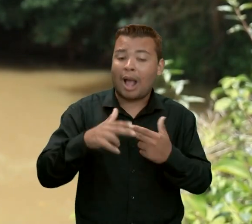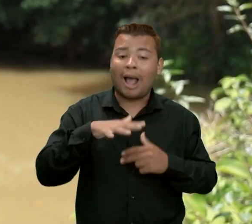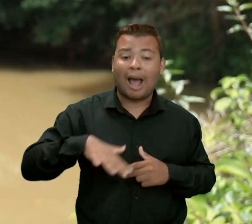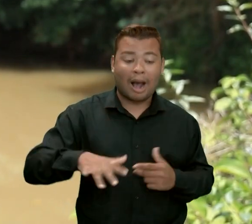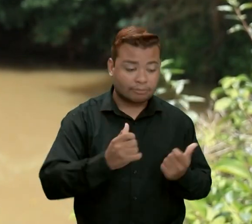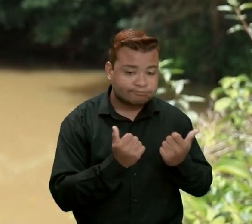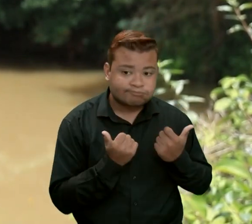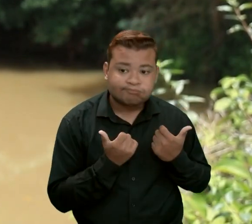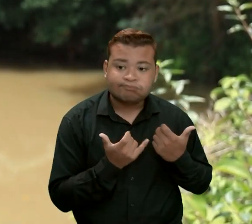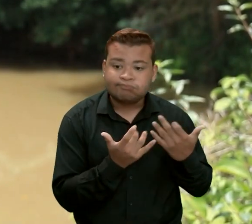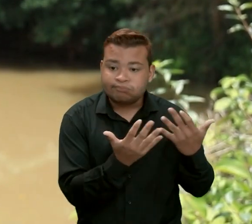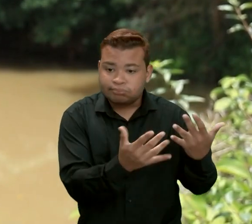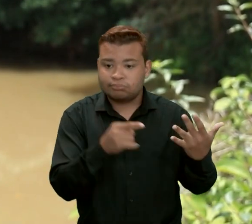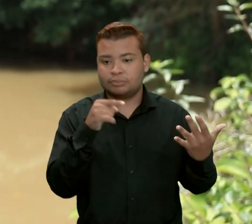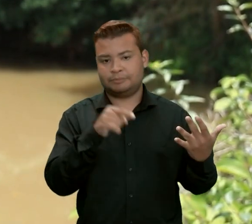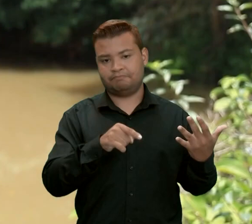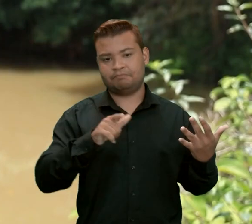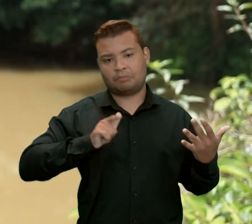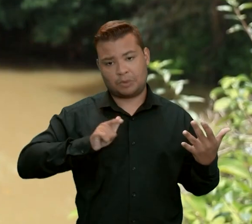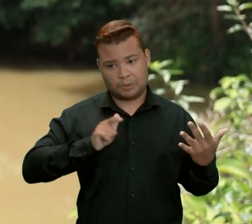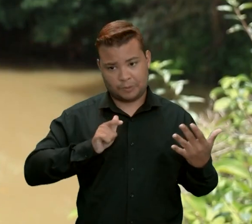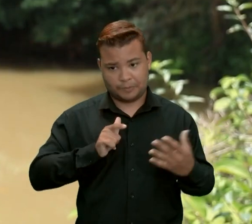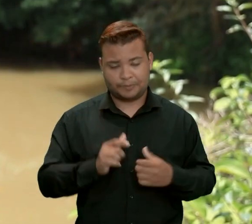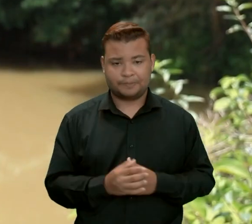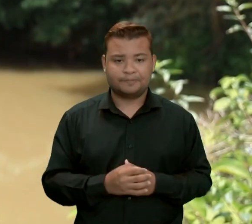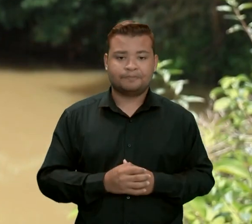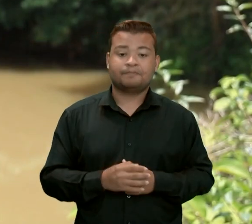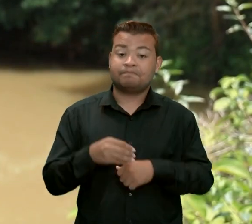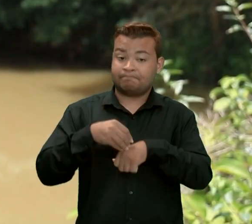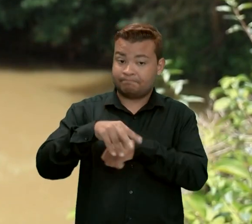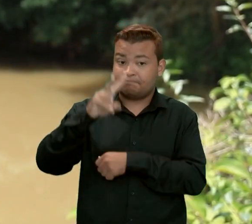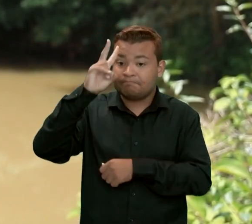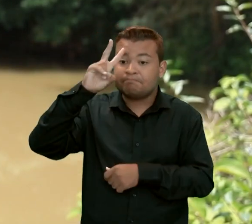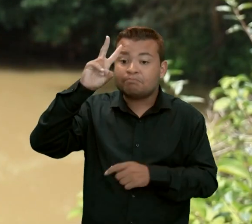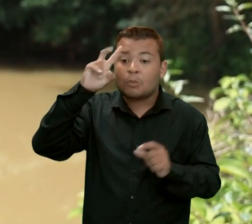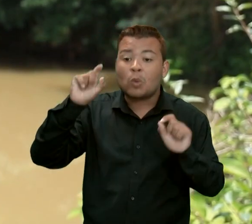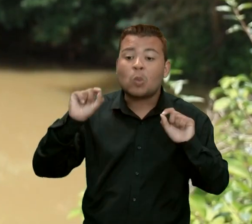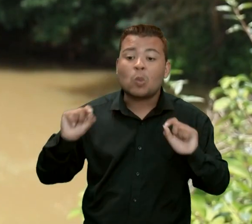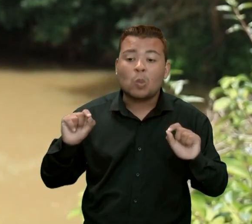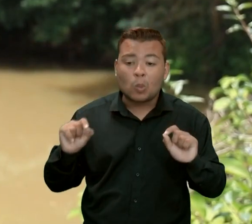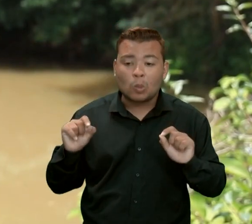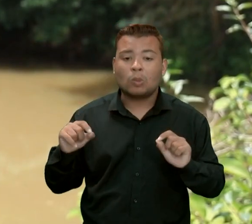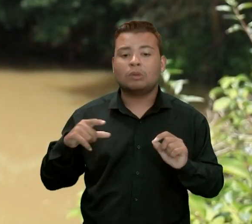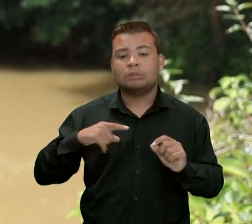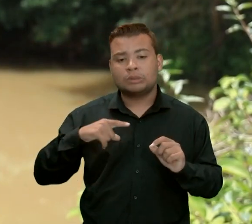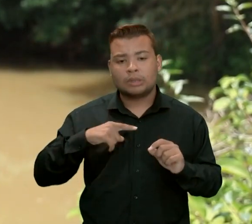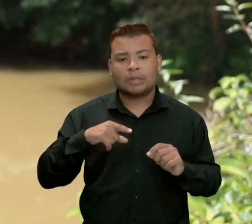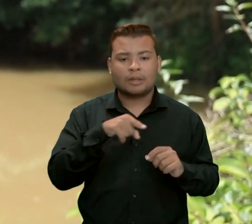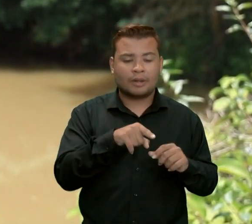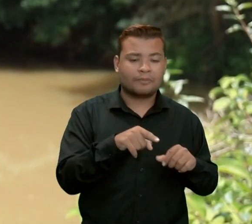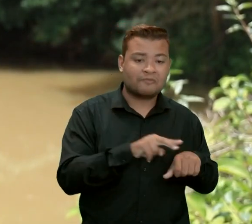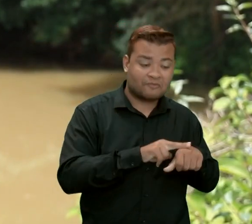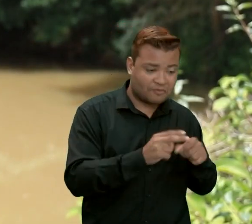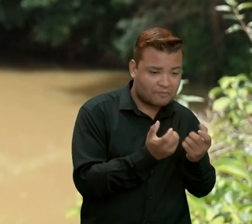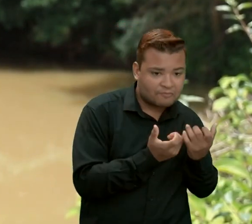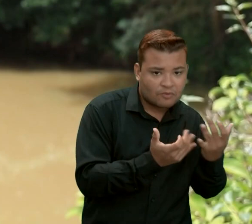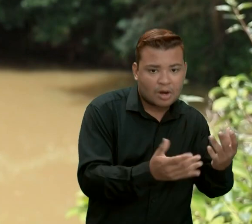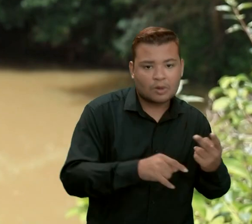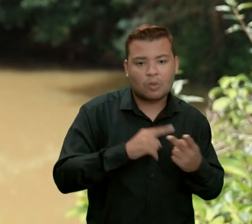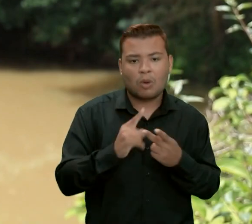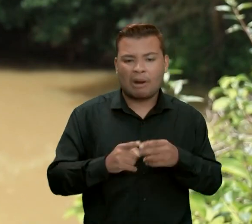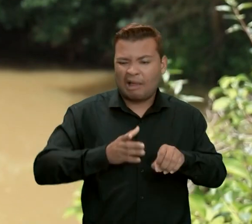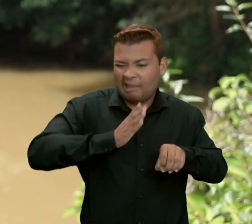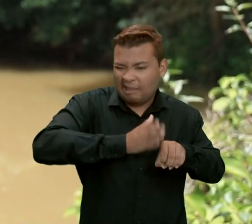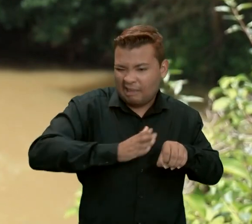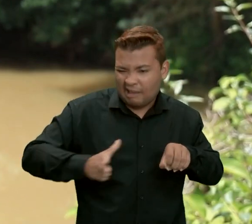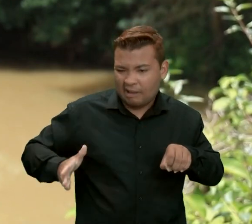grangeiros, né? Lembrando que as principais verduras, os principais legumes que